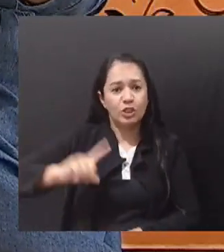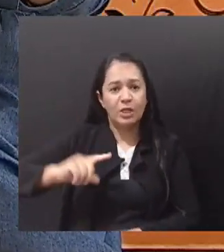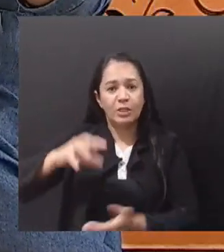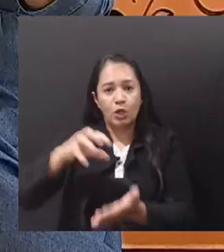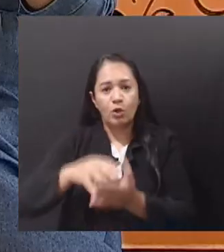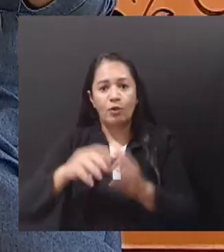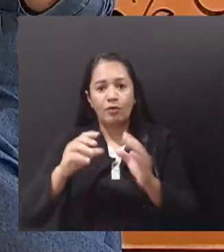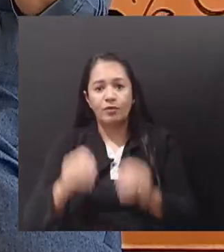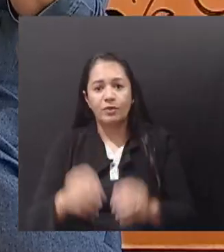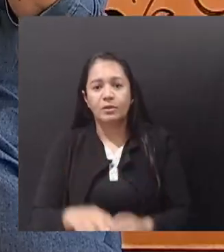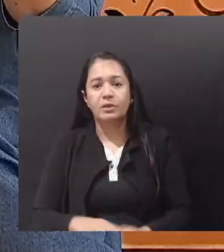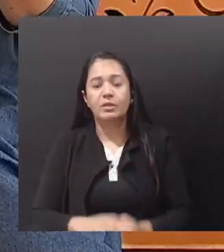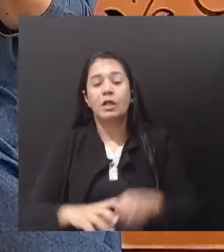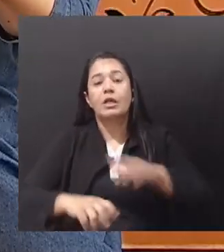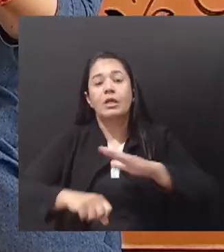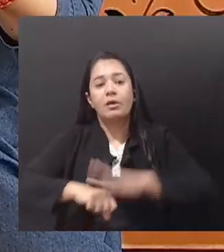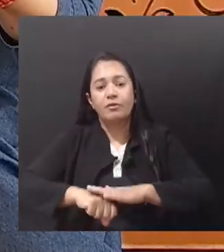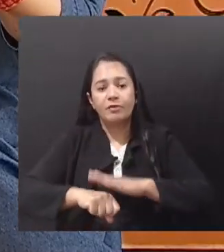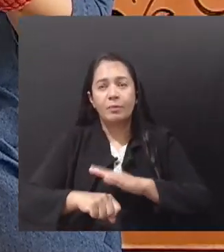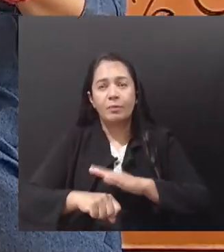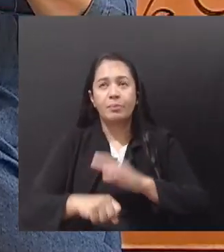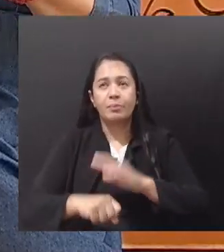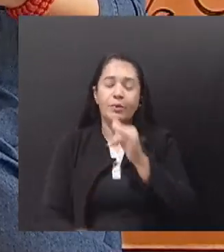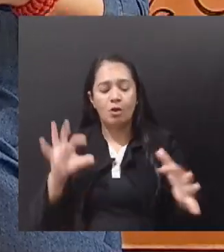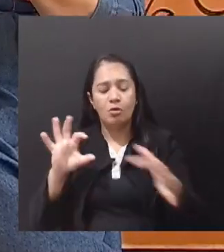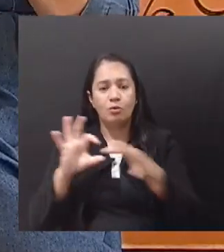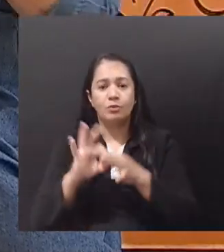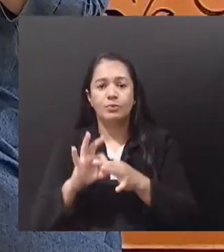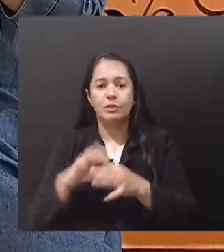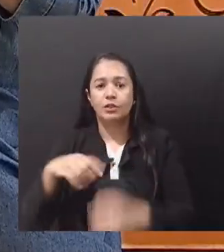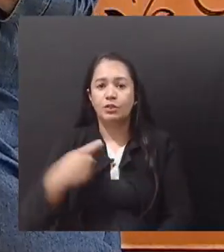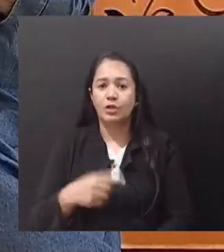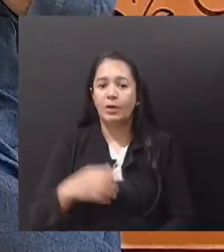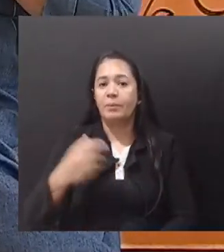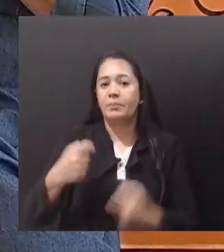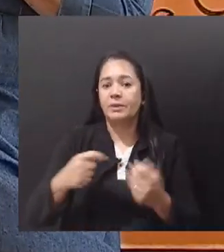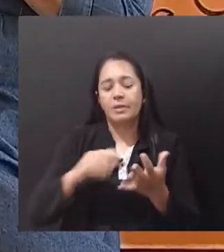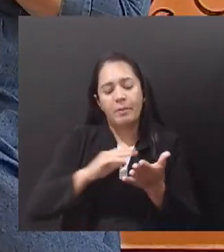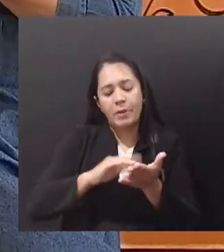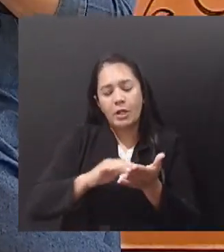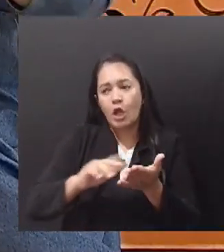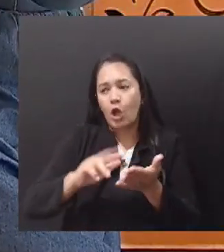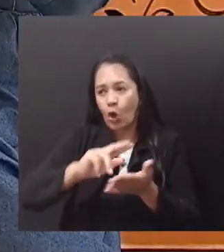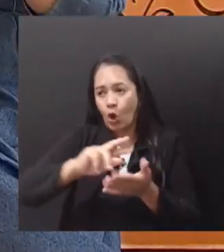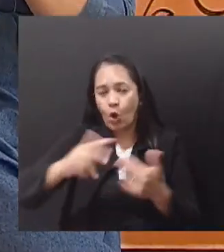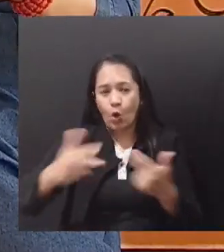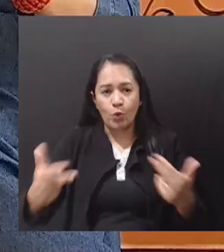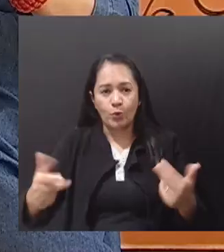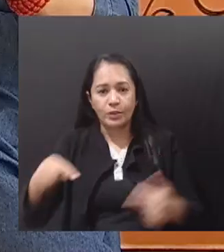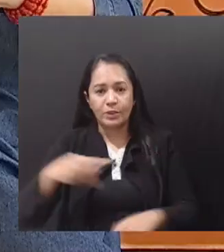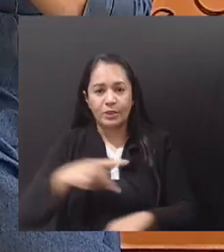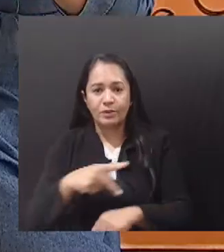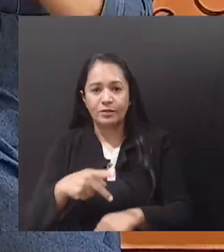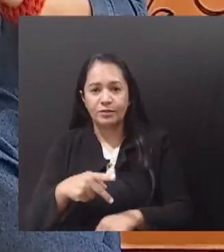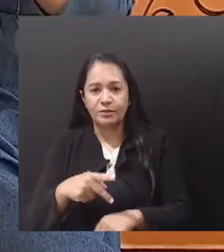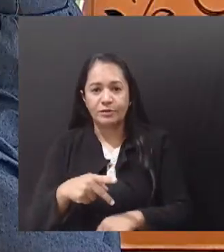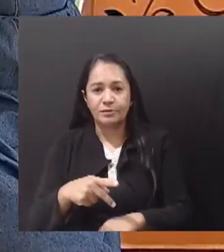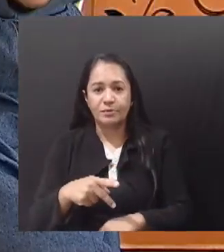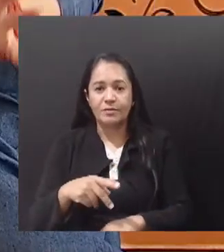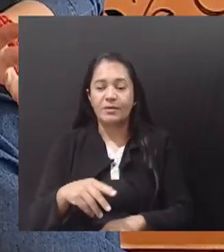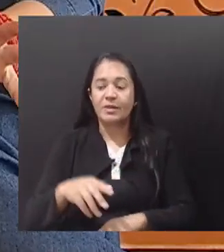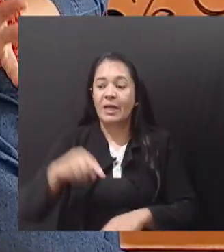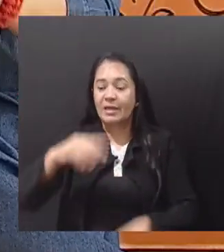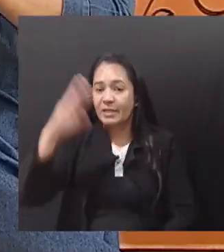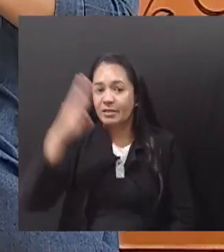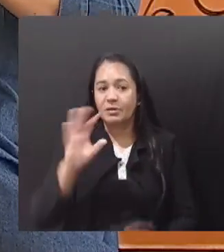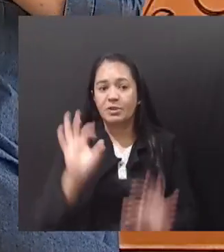que fazem, por exemplo, essa conexão, olha, que a gente está precisando de tal coisa nesse país. E aí quem está no Brasil se prepara